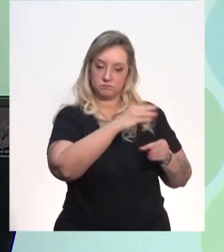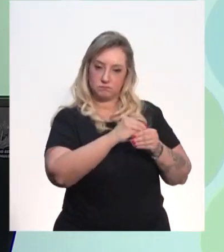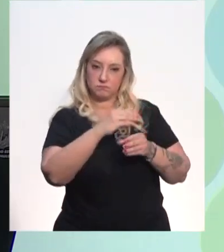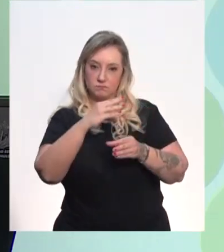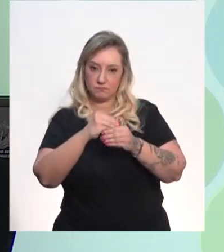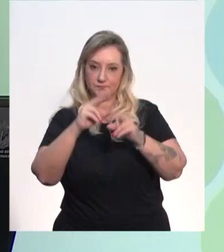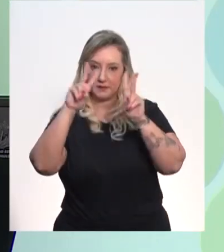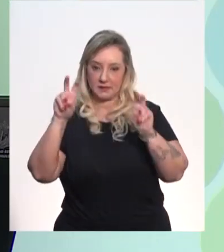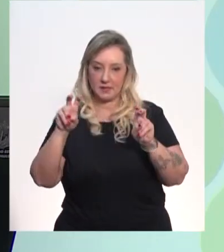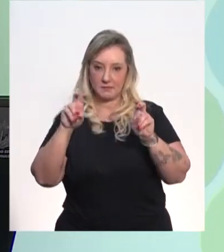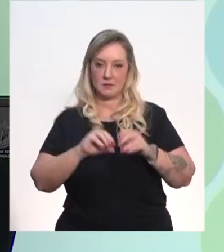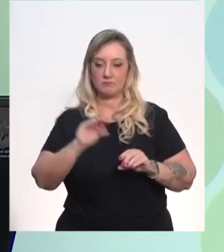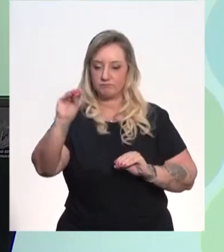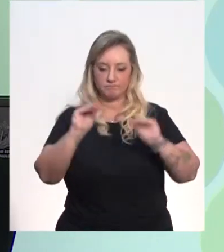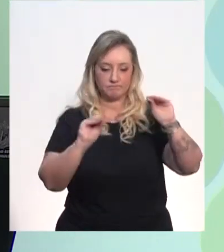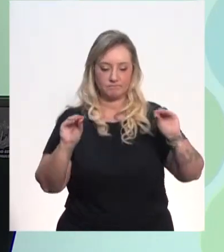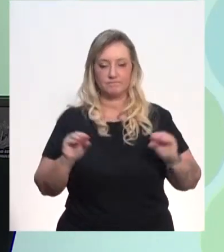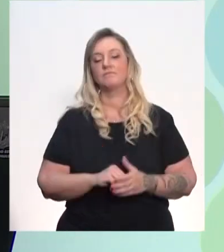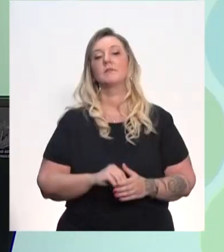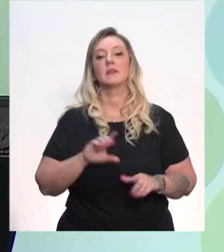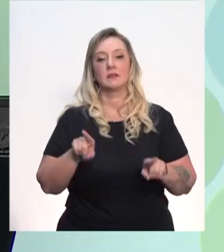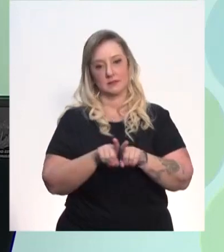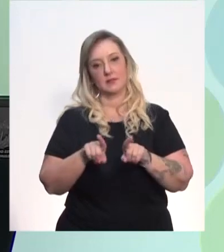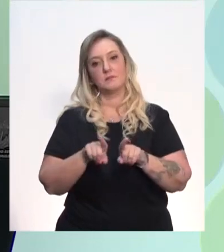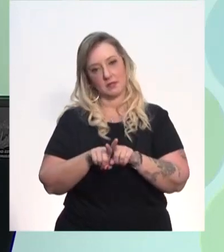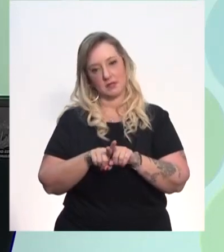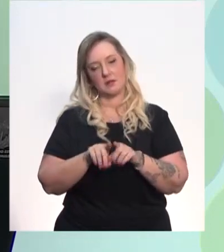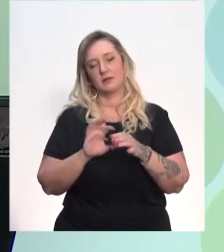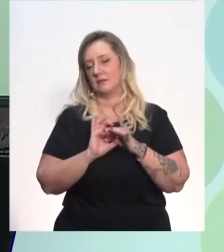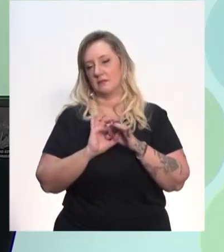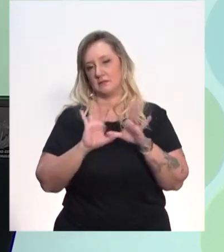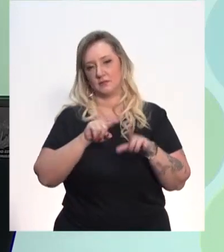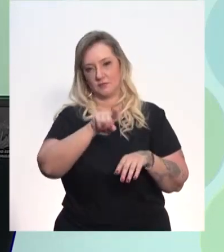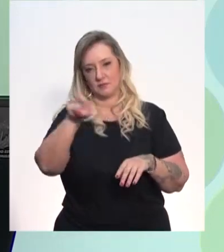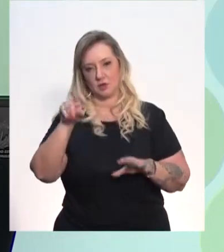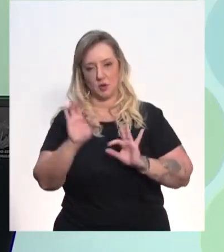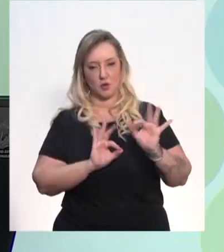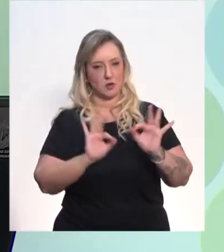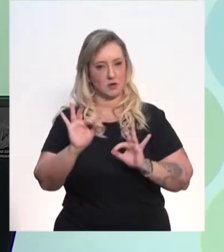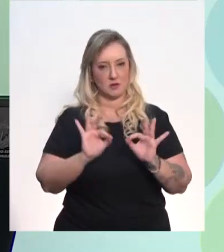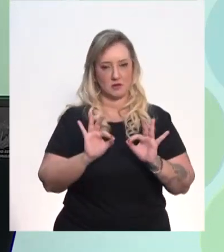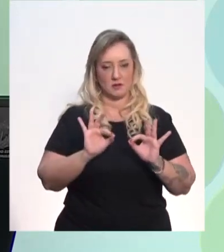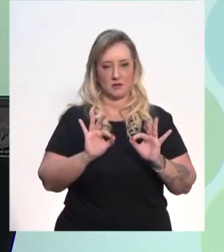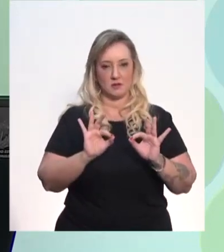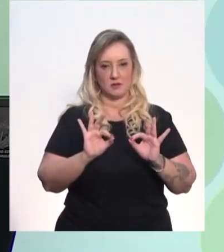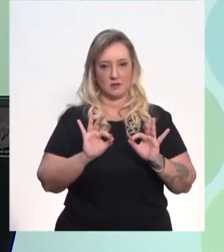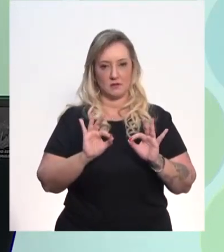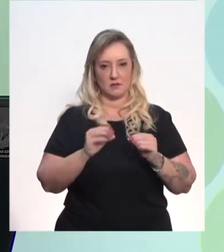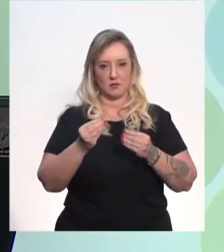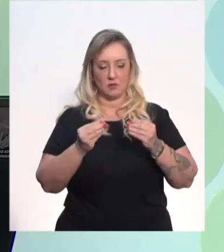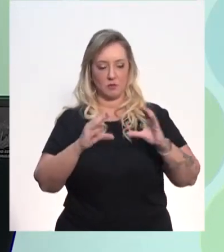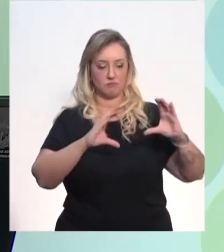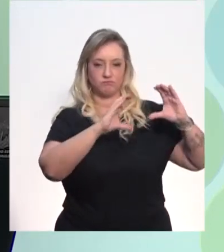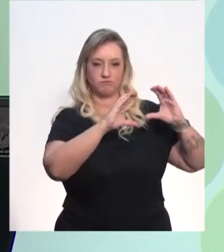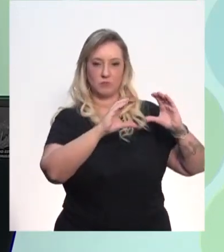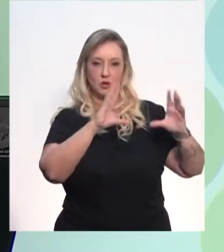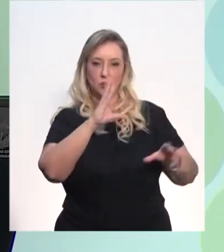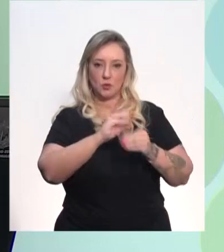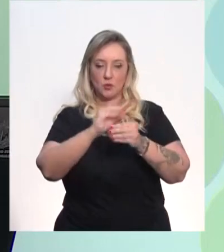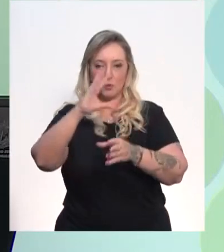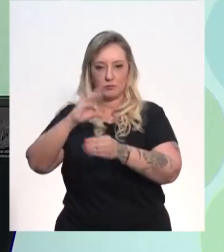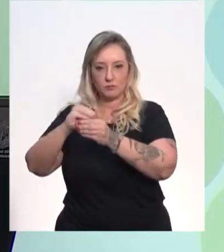que a gente tenha condições de desenvolver o trabalho da melhor forma. Mas eu acho importante destacar os temas, né? Porque quando vocês forem dar